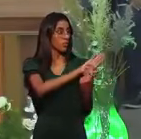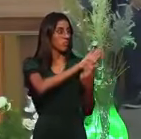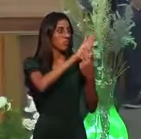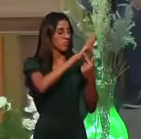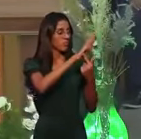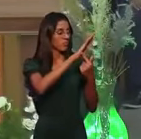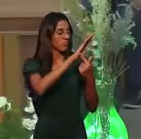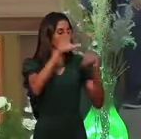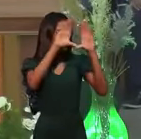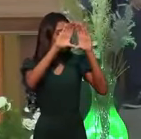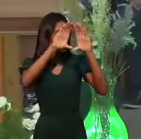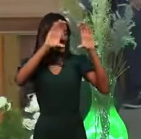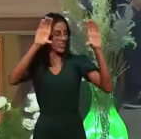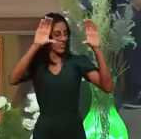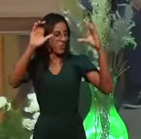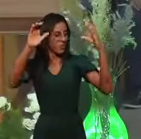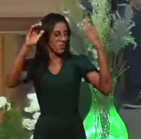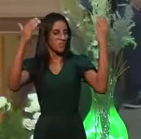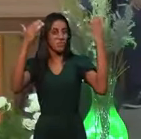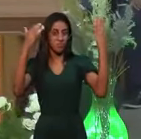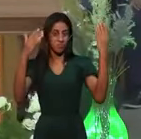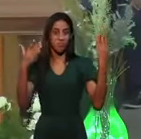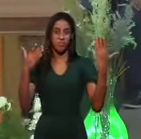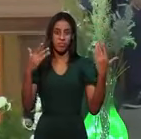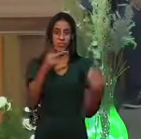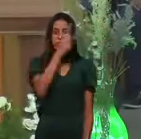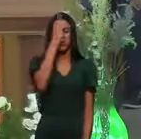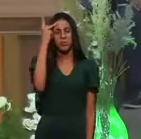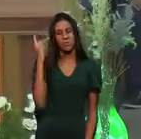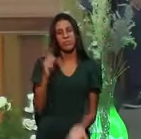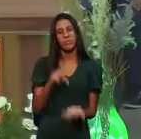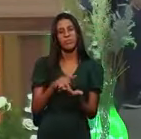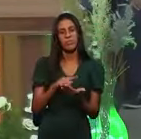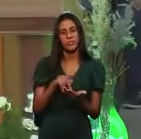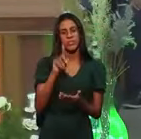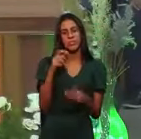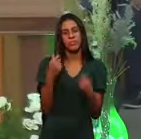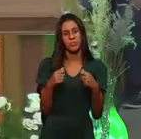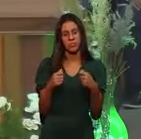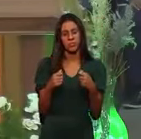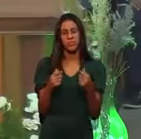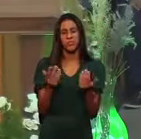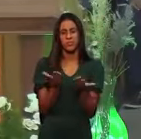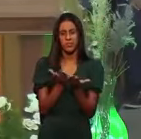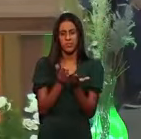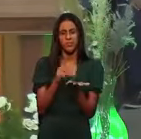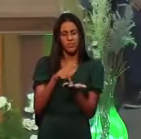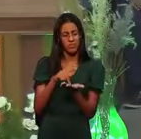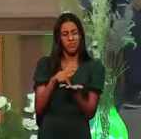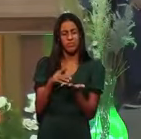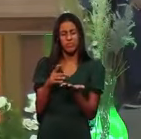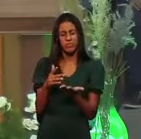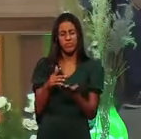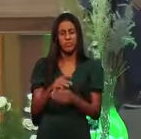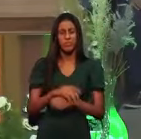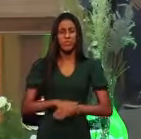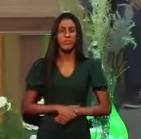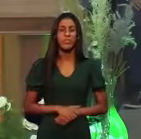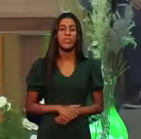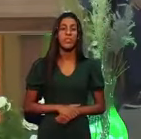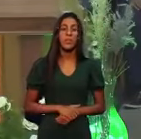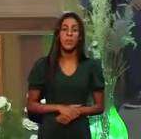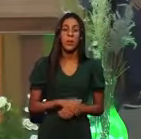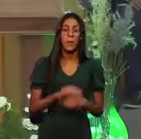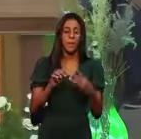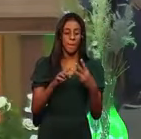vida. Sinceridade, seja sincero. E em último lugar, manifeste